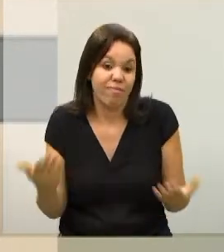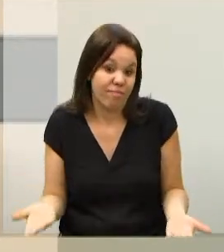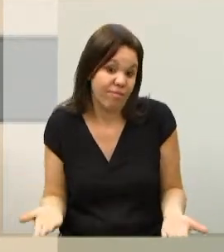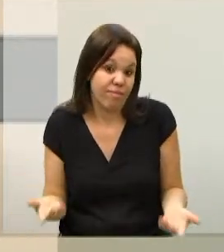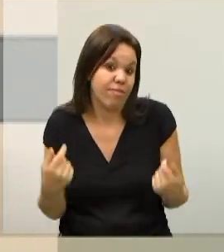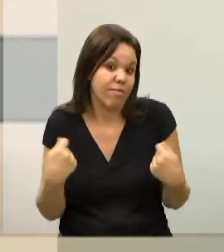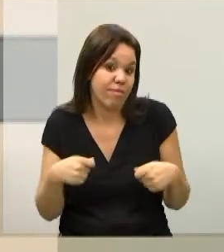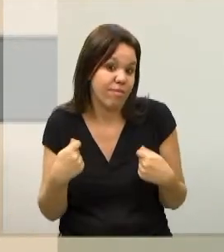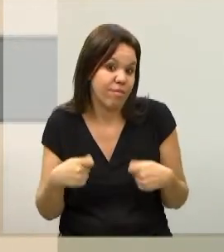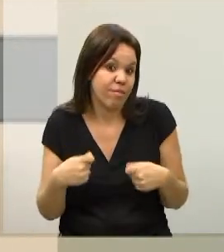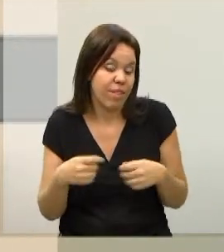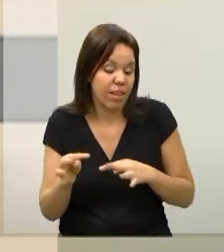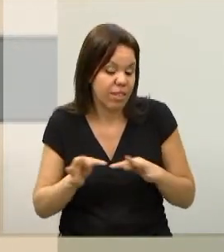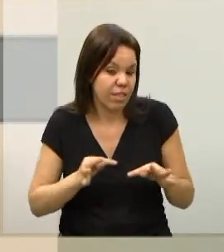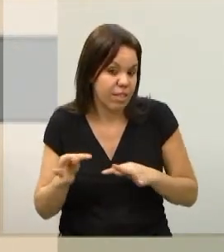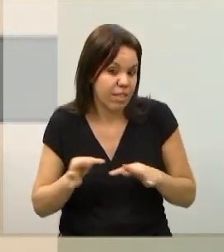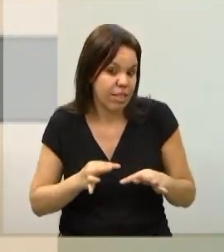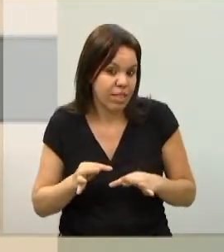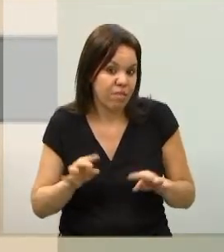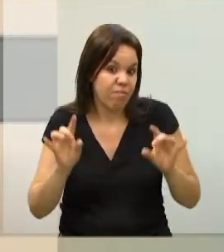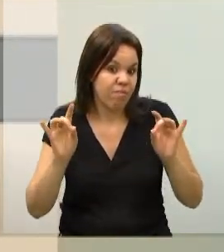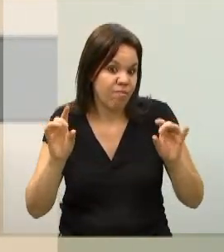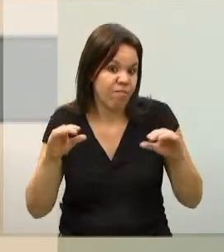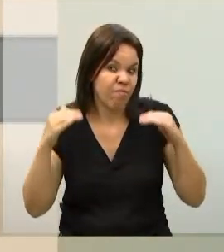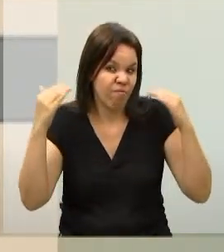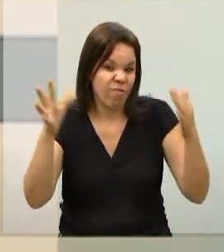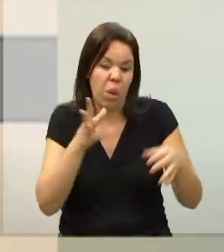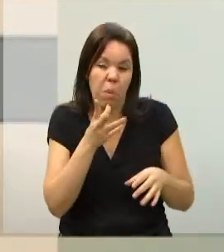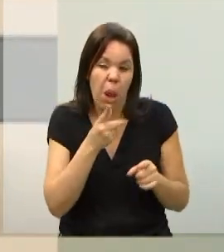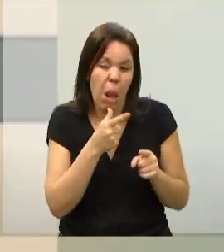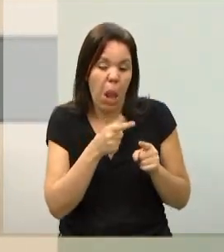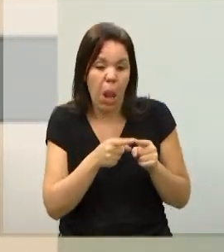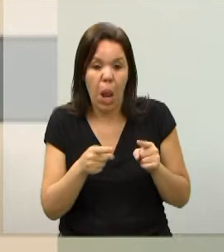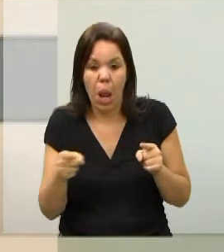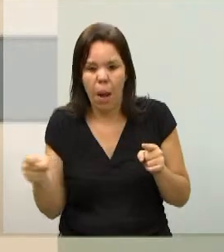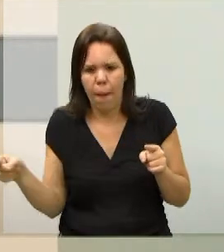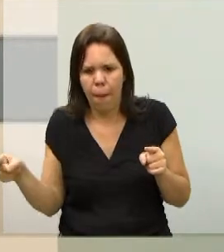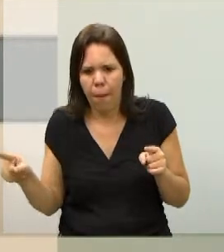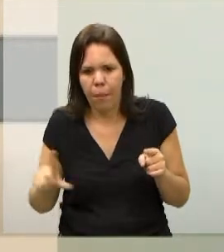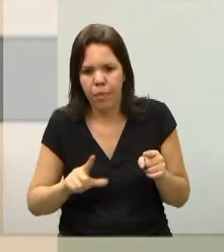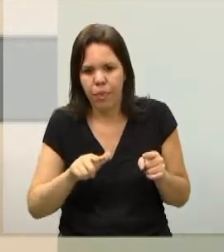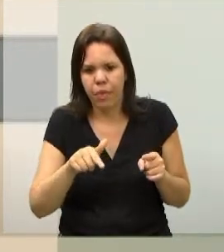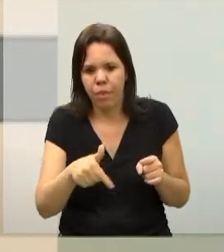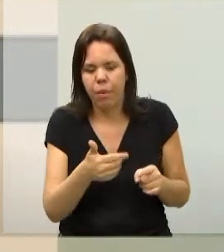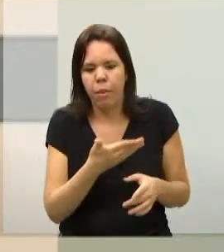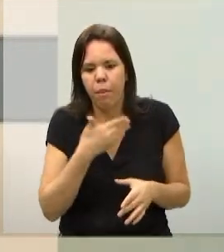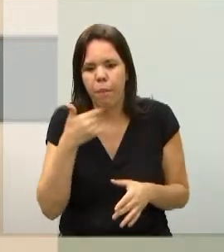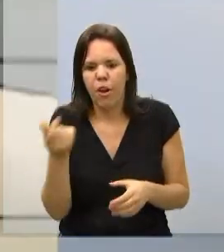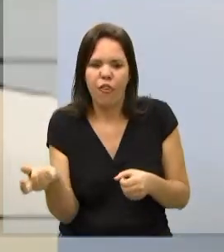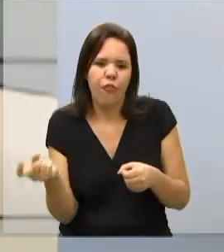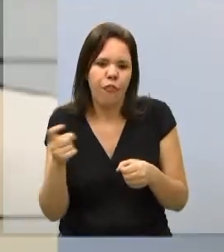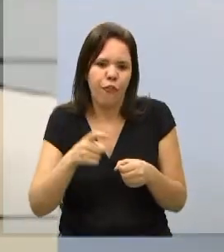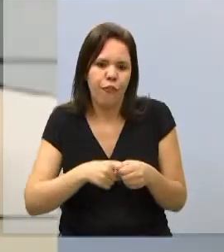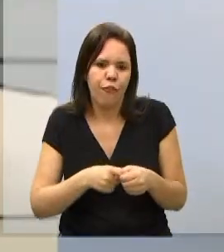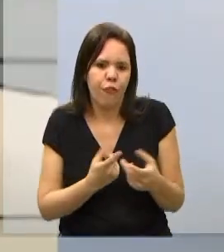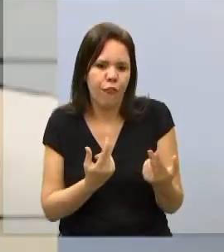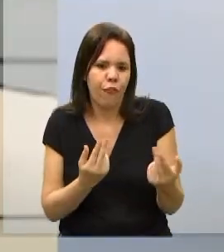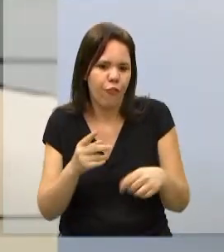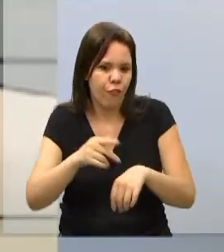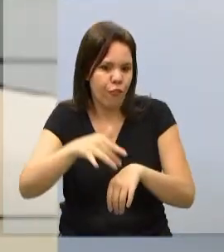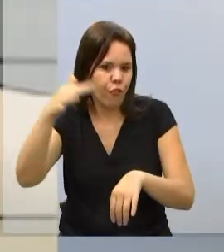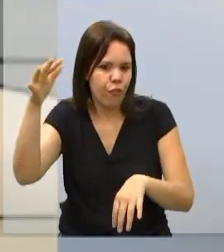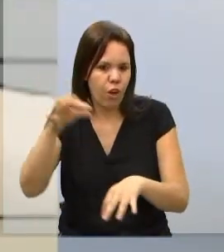ela precisava de um tratamento grande e demorado. E só então ela pôde voltar a ser